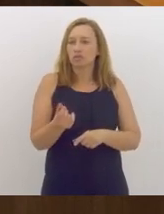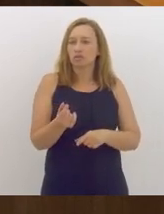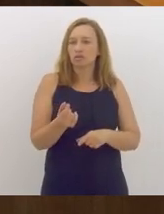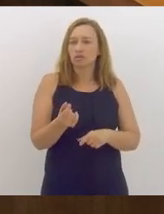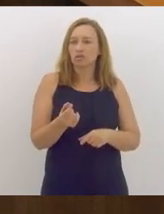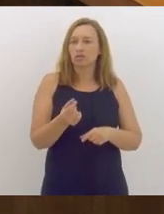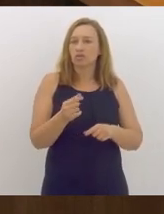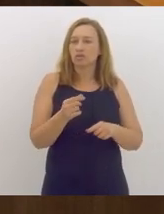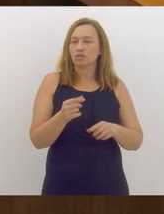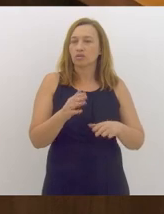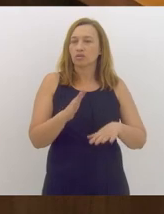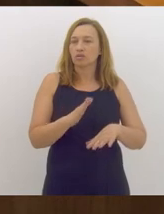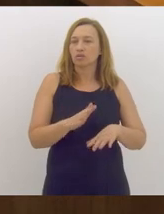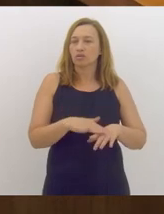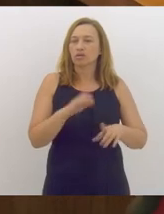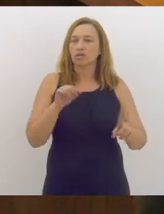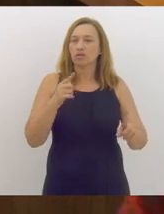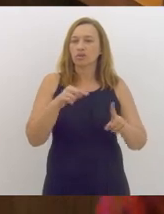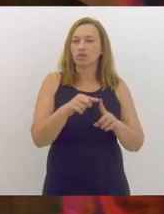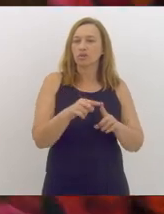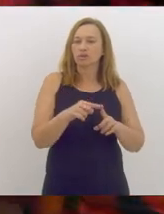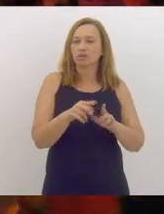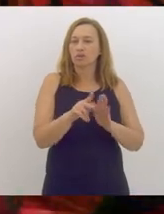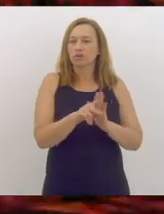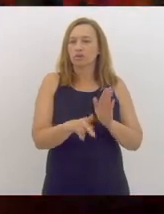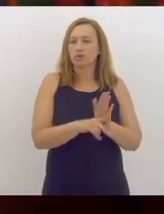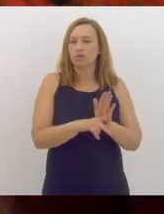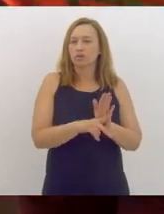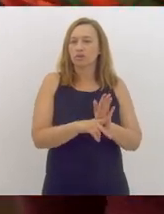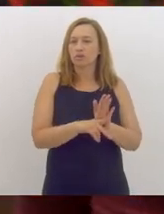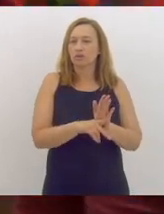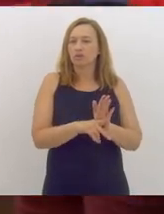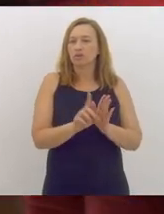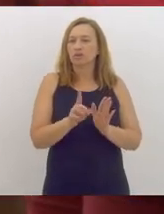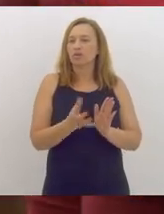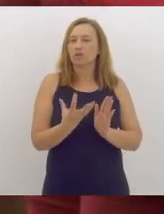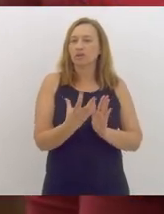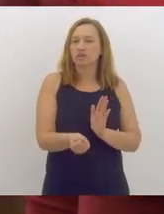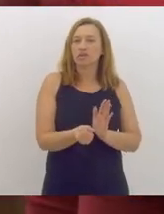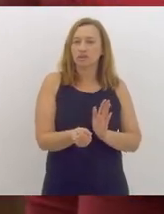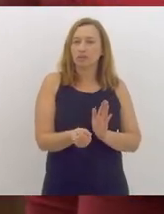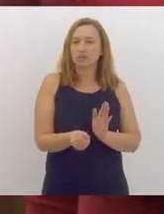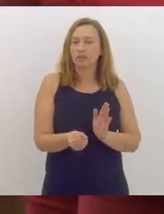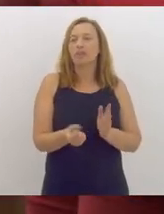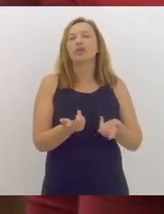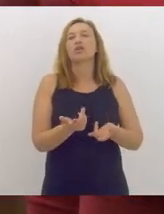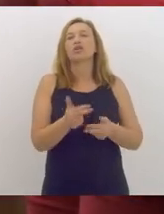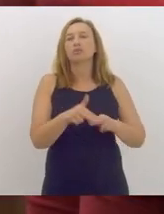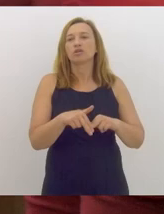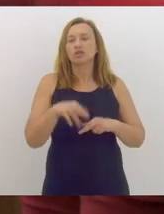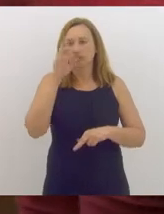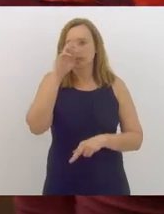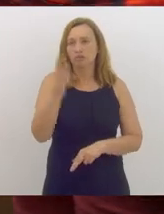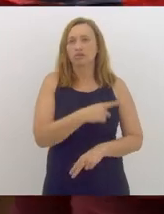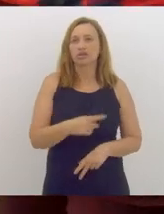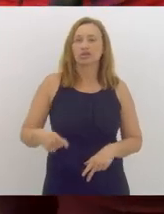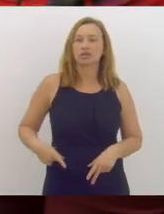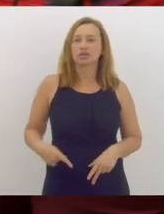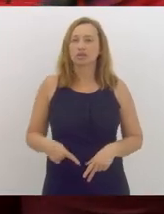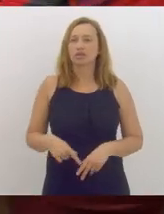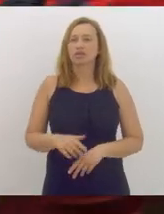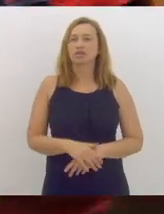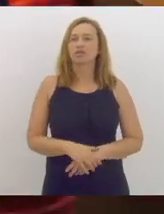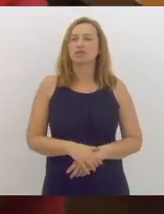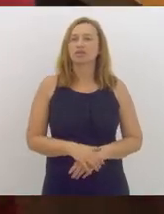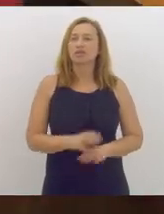os objetivos do projeto, razão pela qual deixo de acolhê-las. Isso posto, senhor presidente, meu